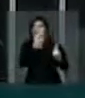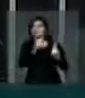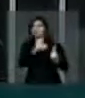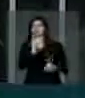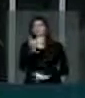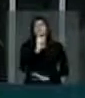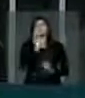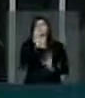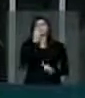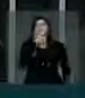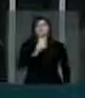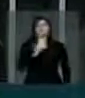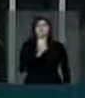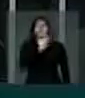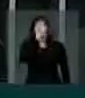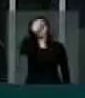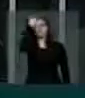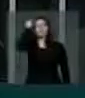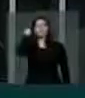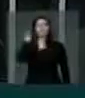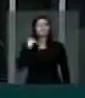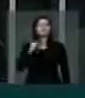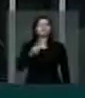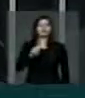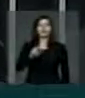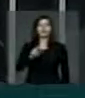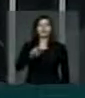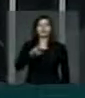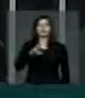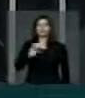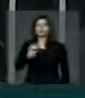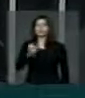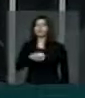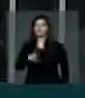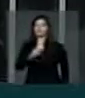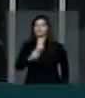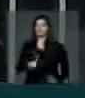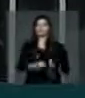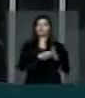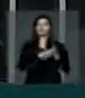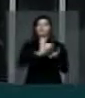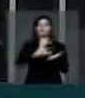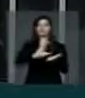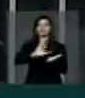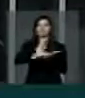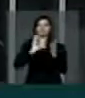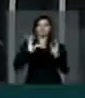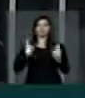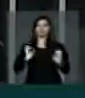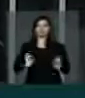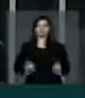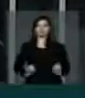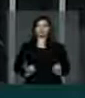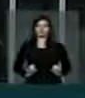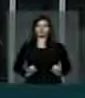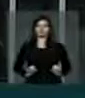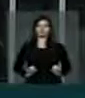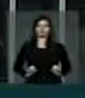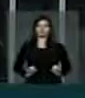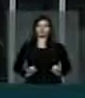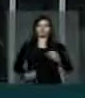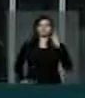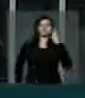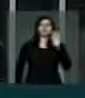recomendável. Ele não precisa ser acionado pelo Conselho de Ética para dizer